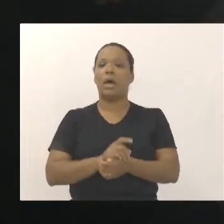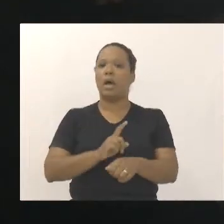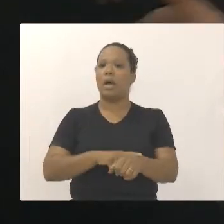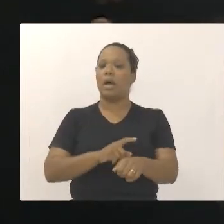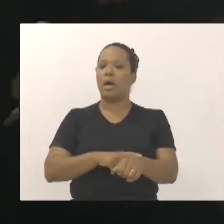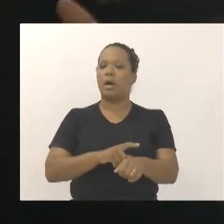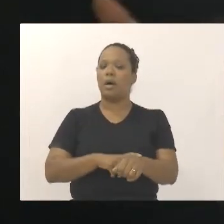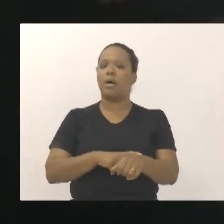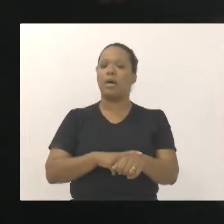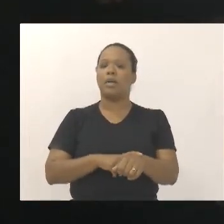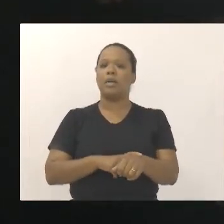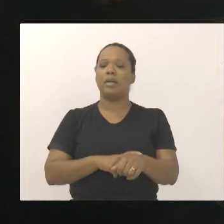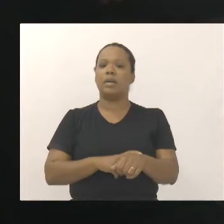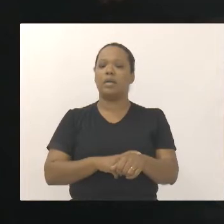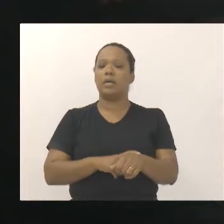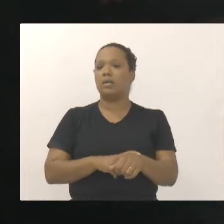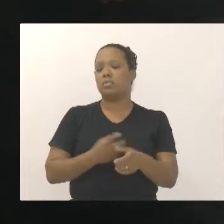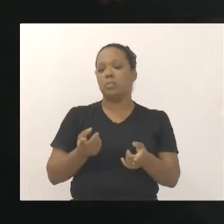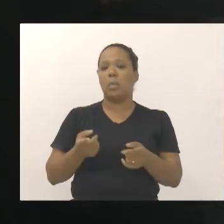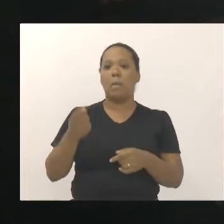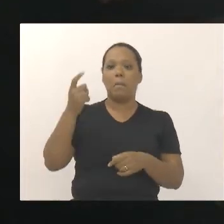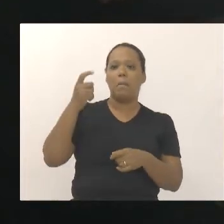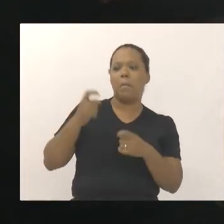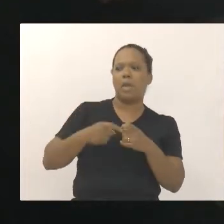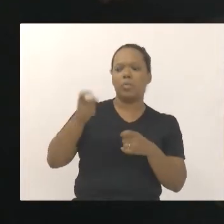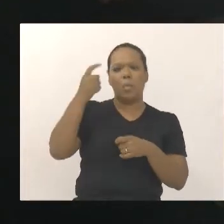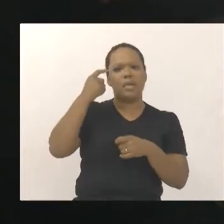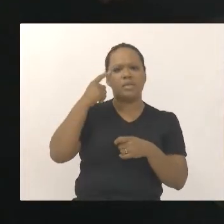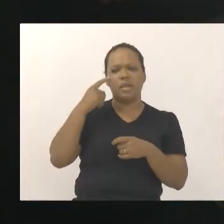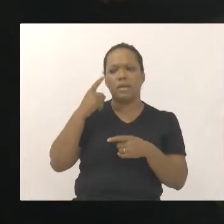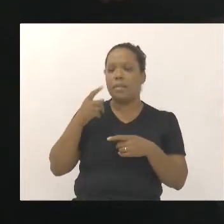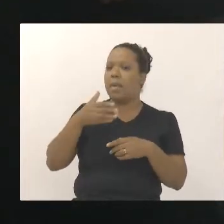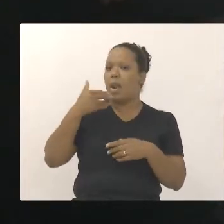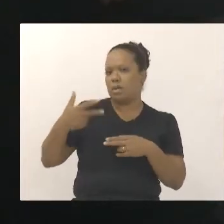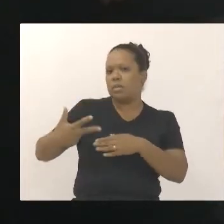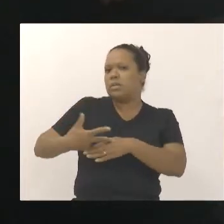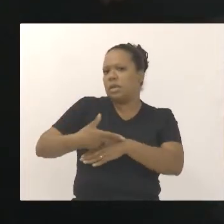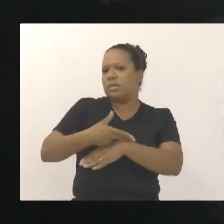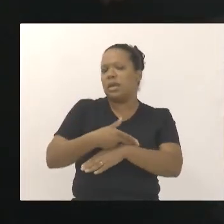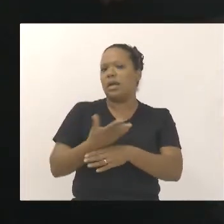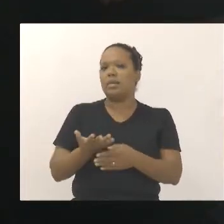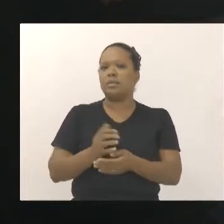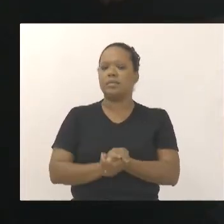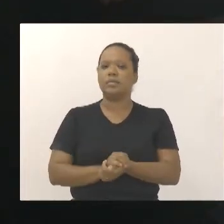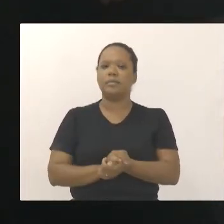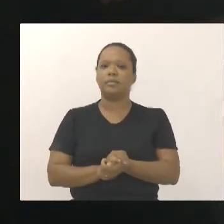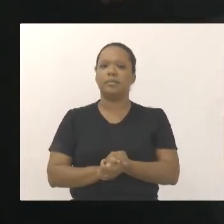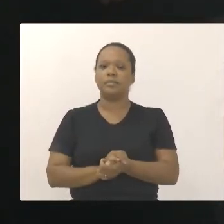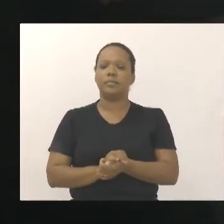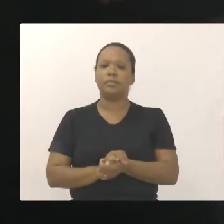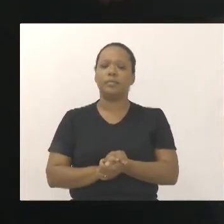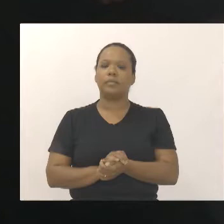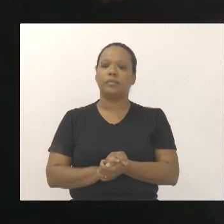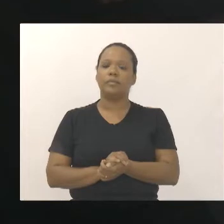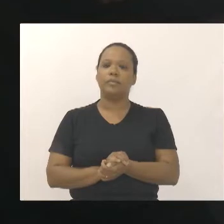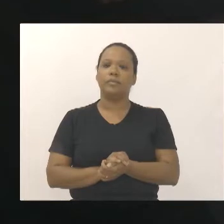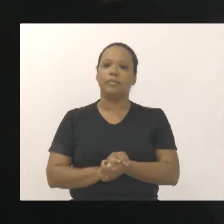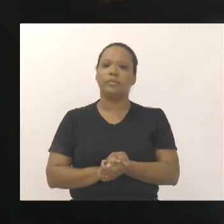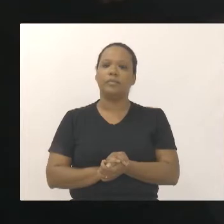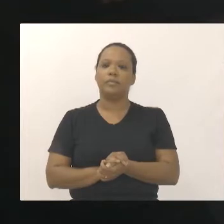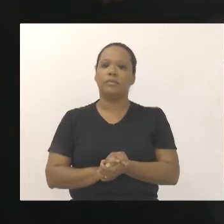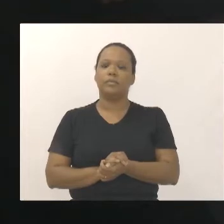médico ficará, evidentemente, a cargo do médico. E também, por fim, senhor presidente, já agradeço aí por preservar